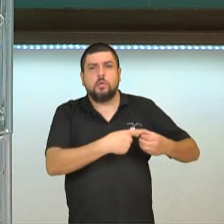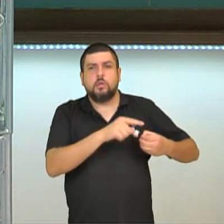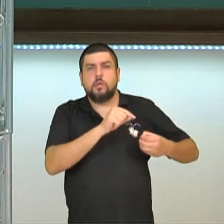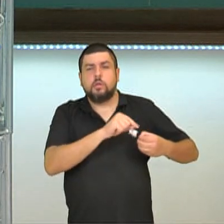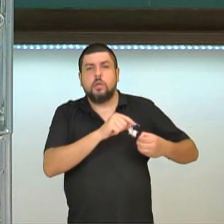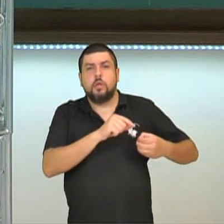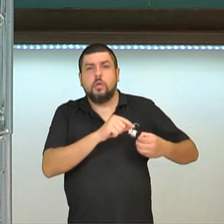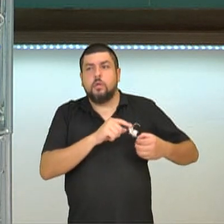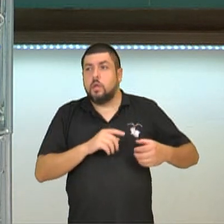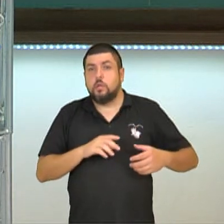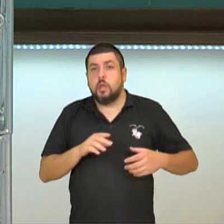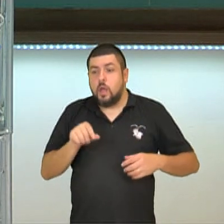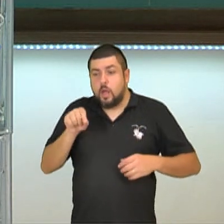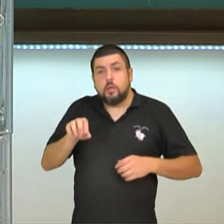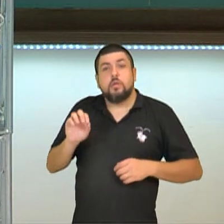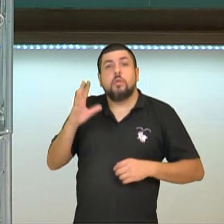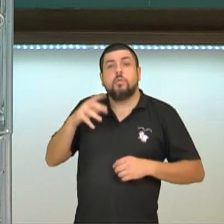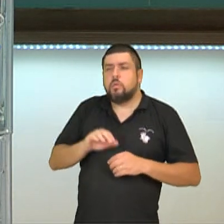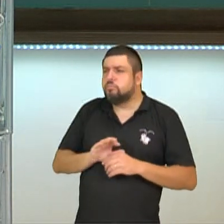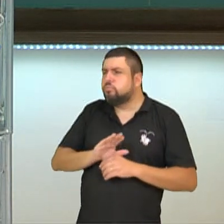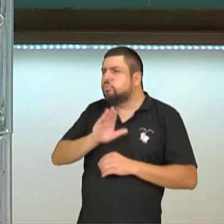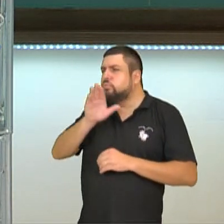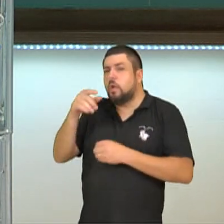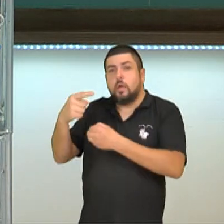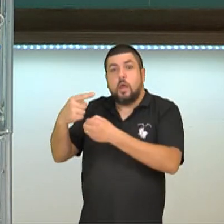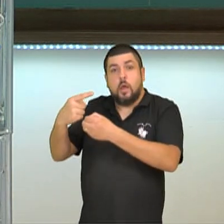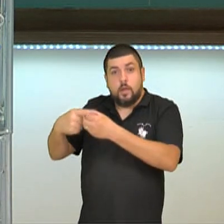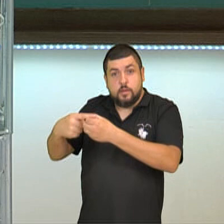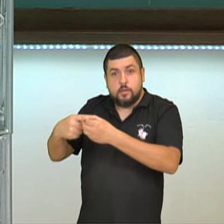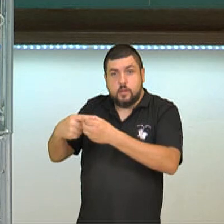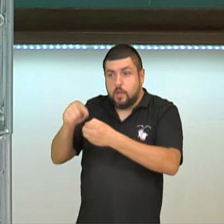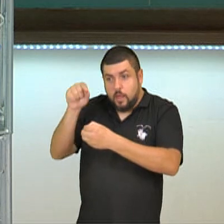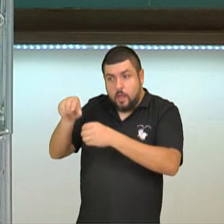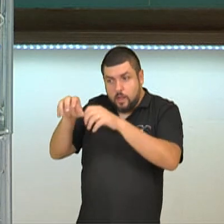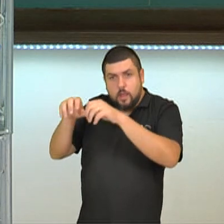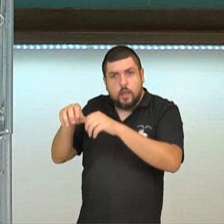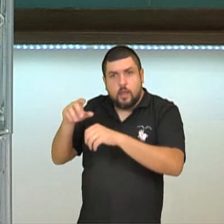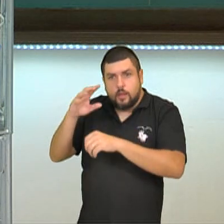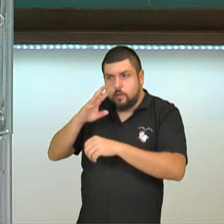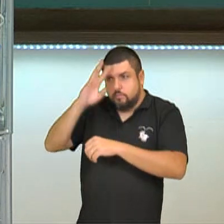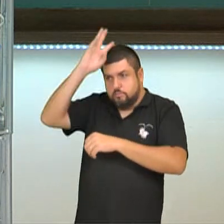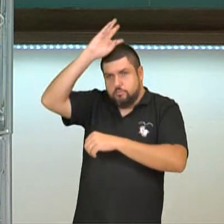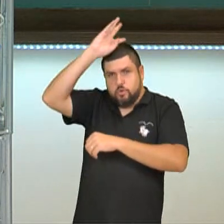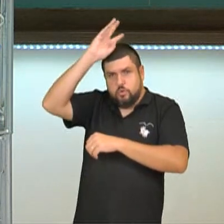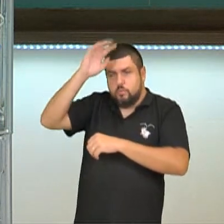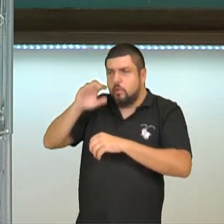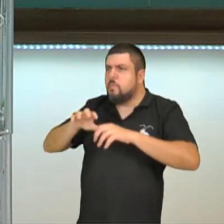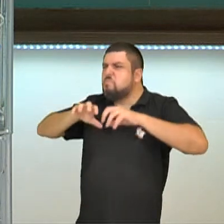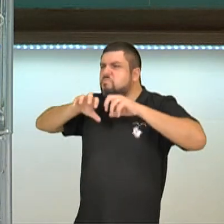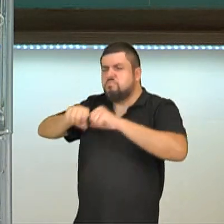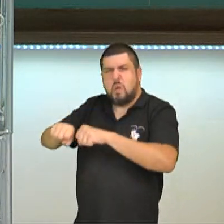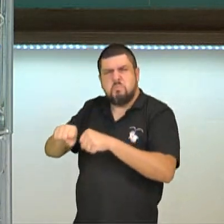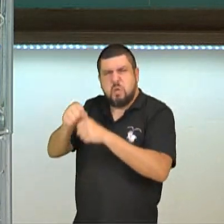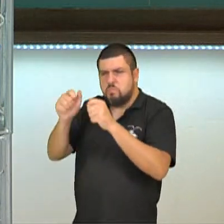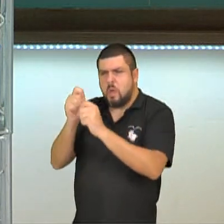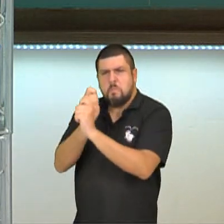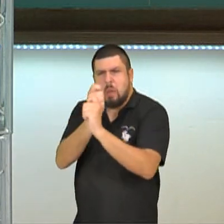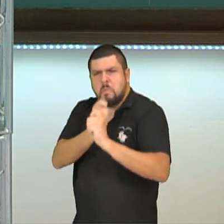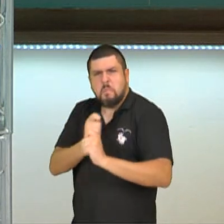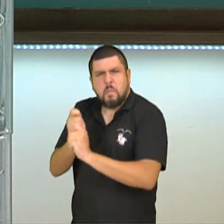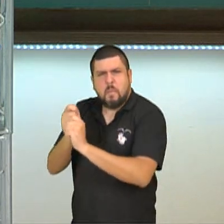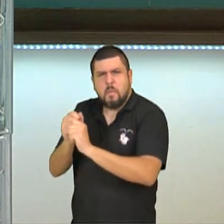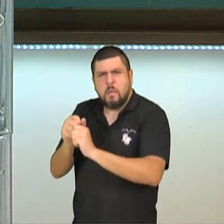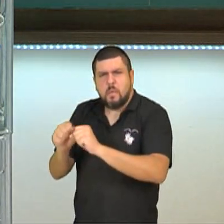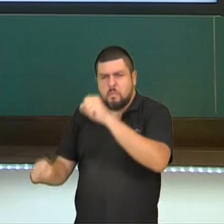romanos no Egito, quebrou uma cabeça de uma estátua do imperador romano e levou para casa como se fosse um troféu. Pensa, se